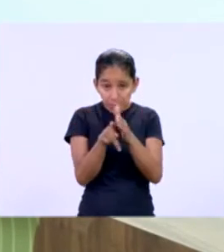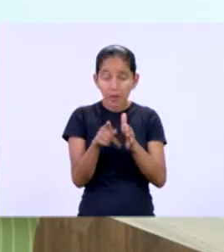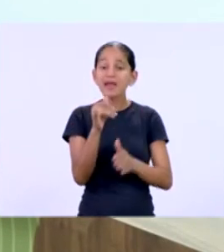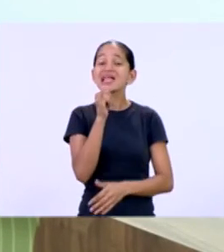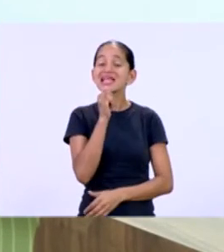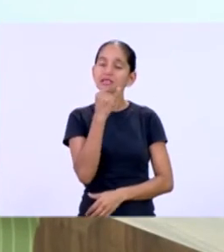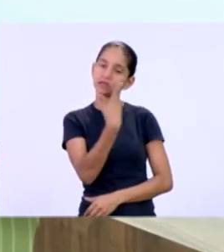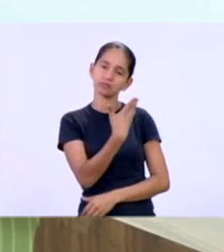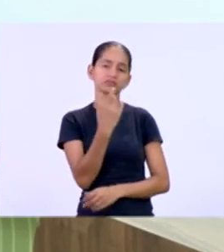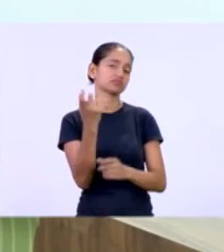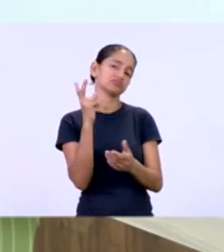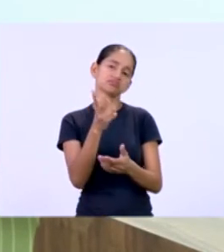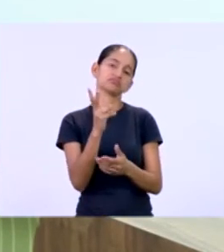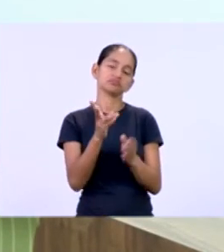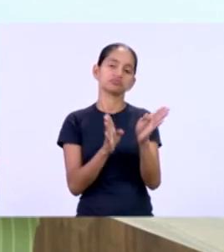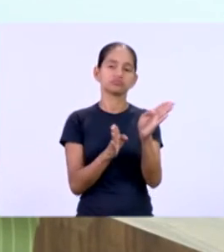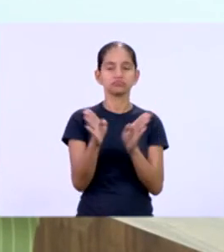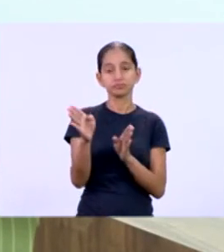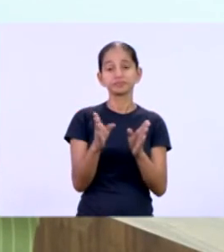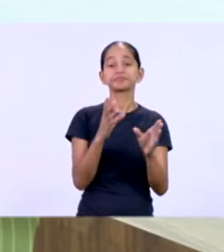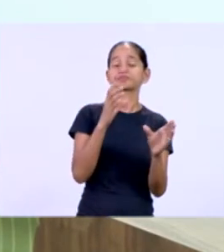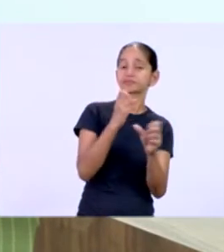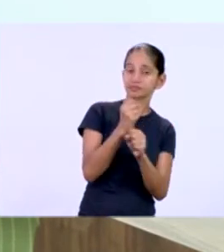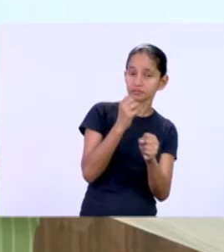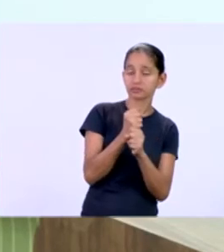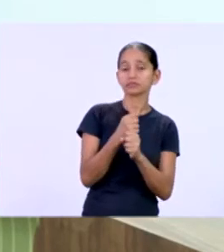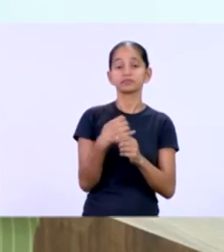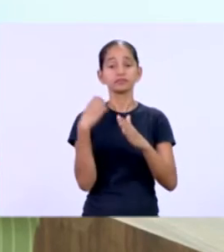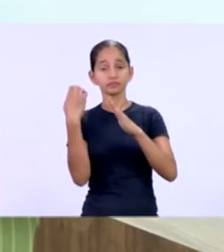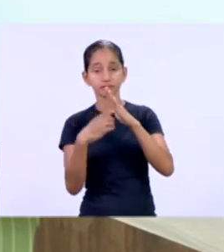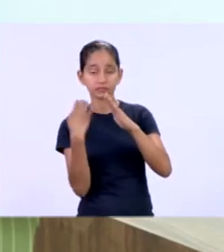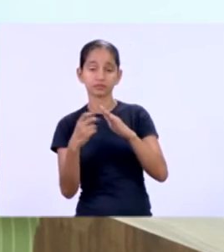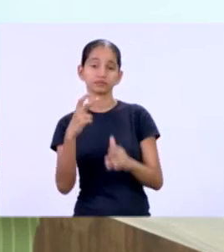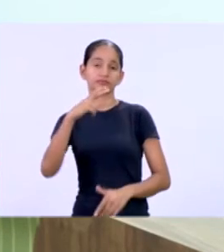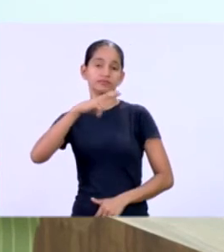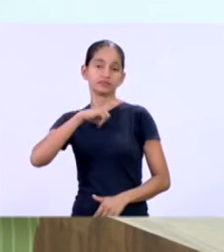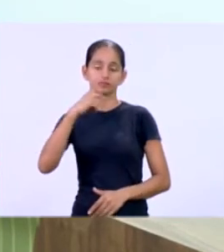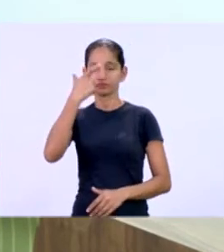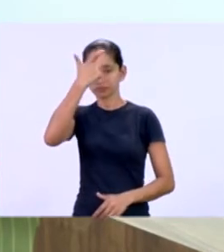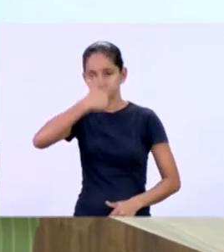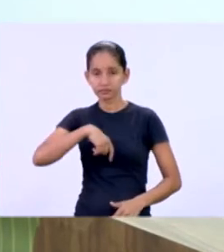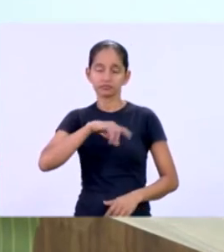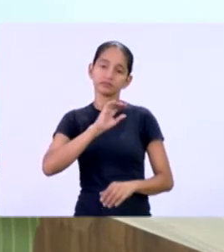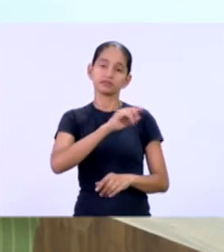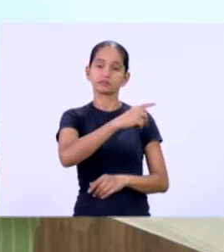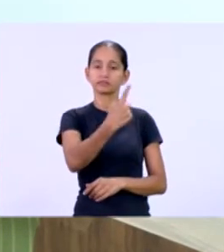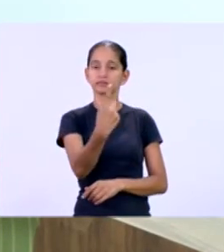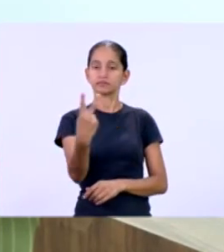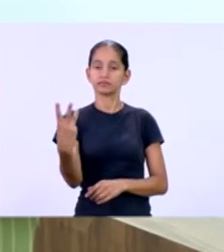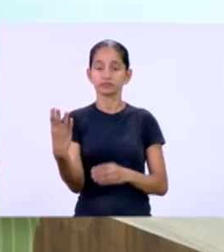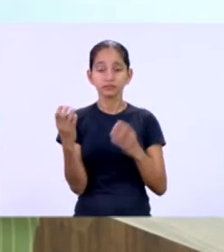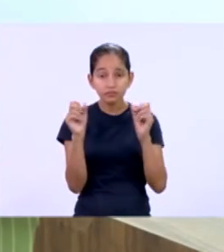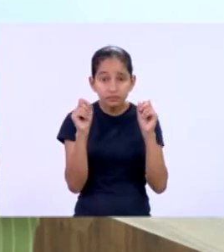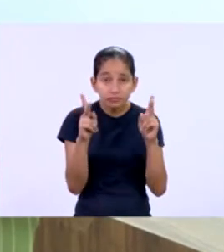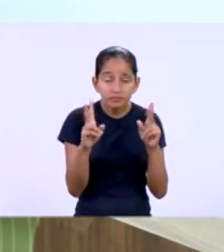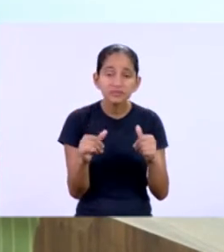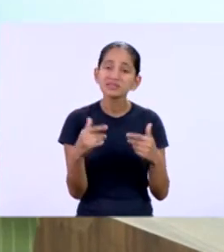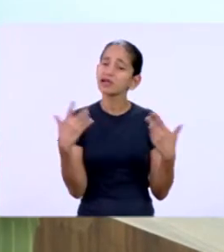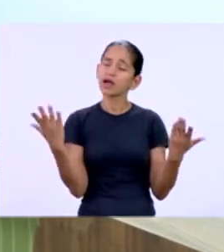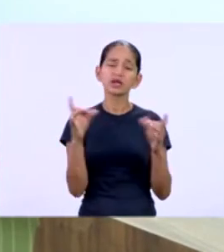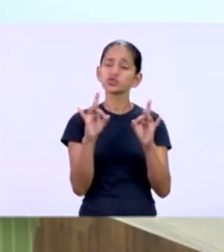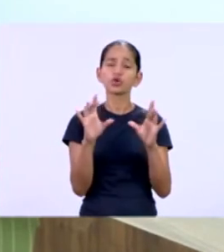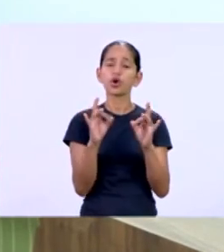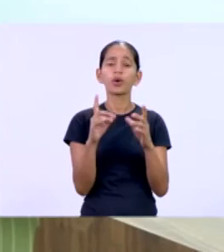ser dessa forma. Então você tem que calcular a empresa por empresa sua para depois poder fazer a melhor opção tributária, correto? Então isso aí é em